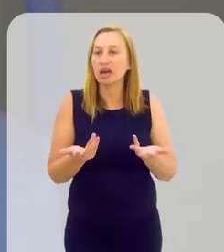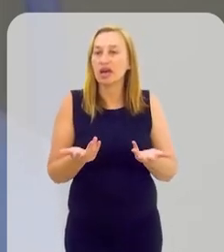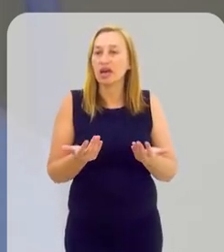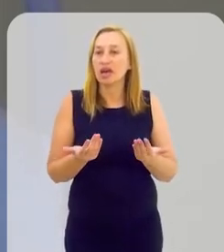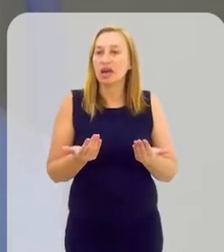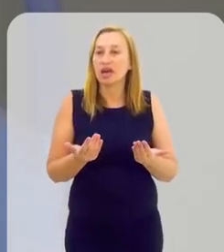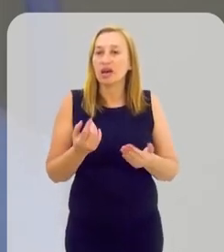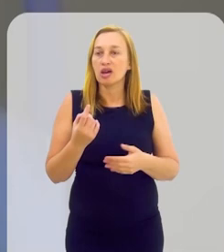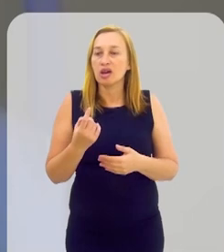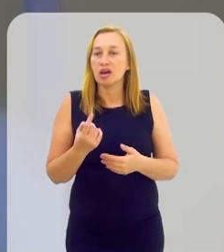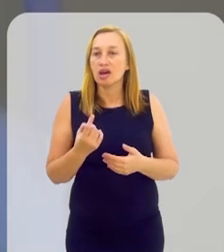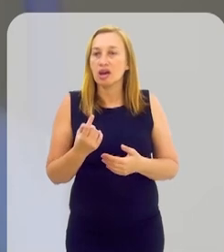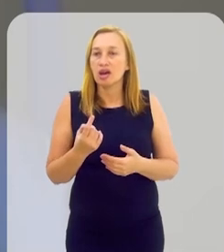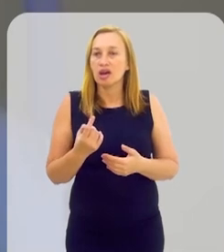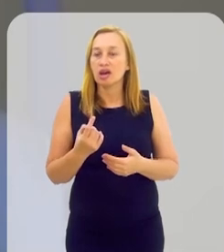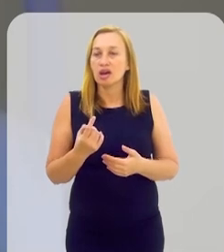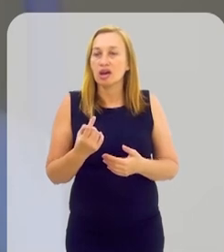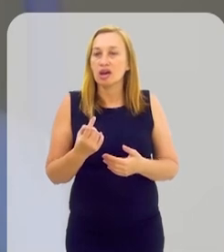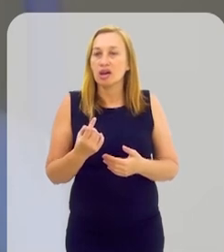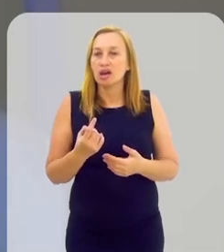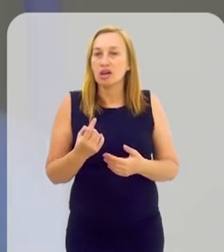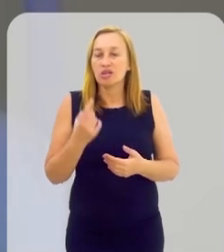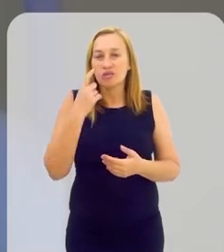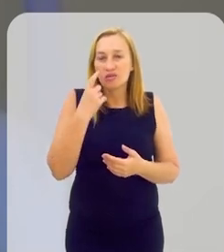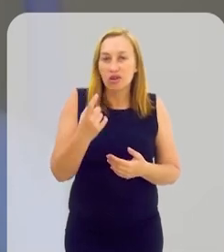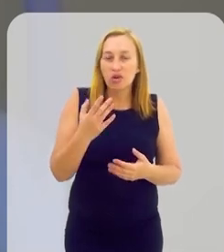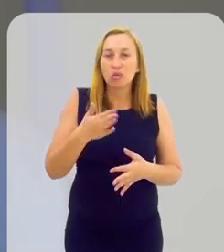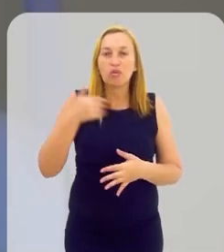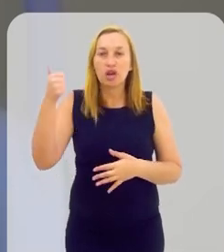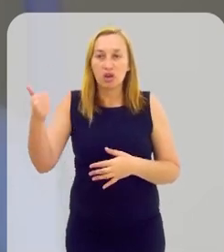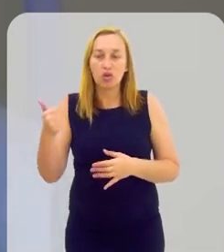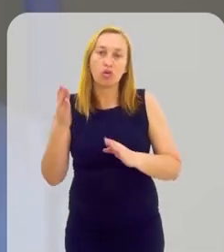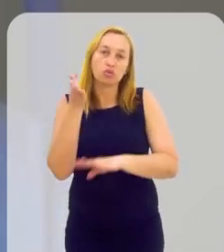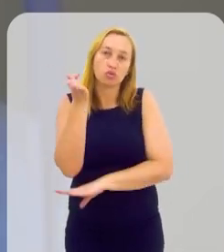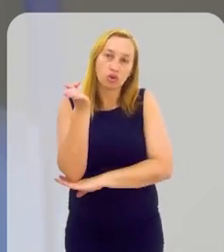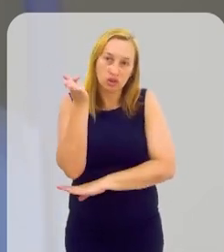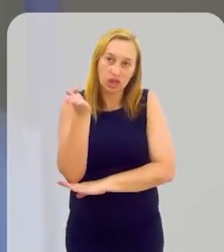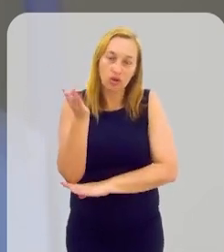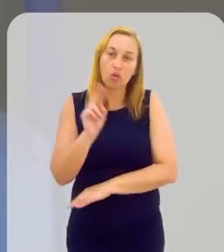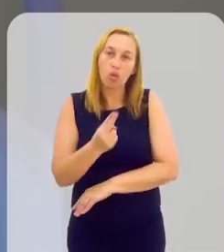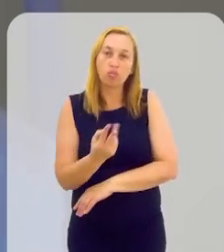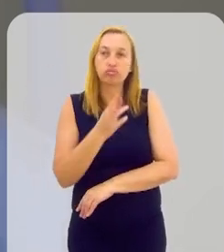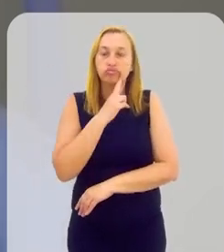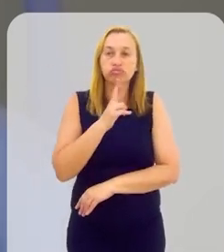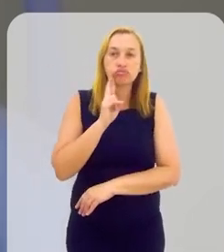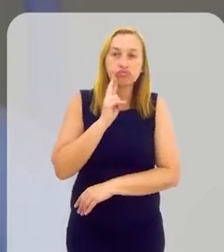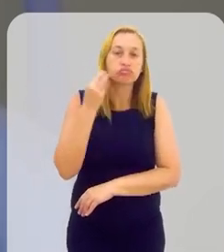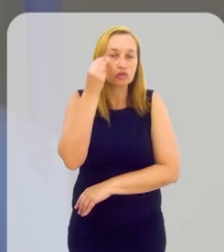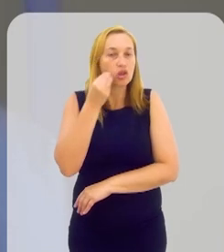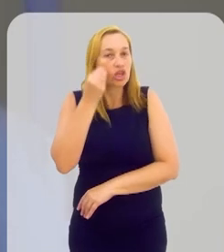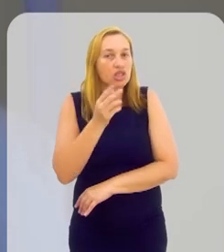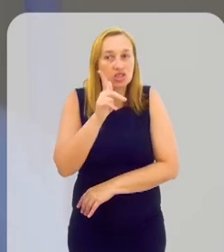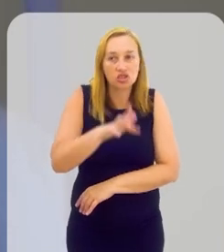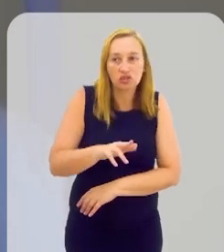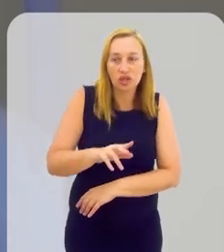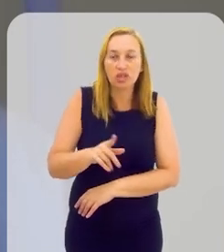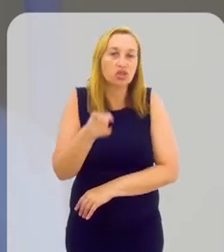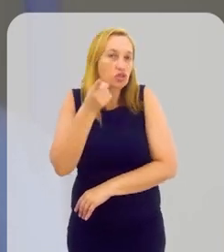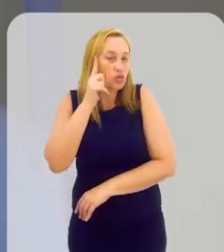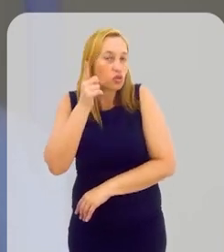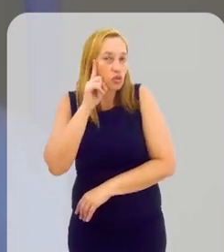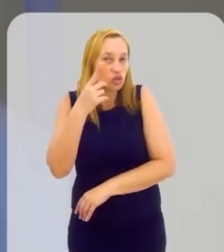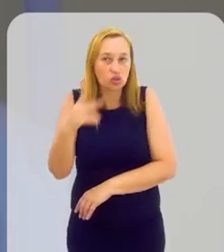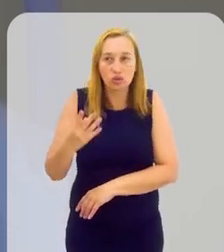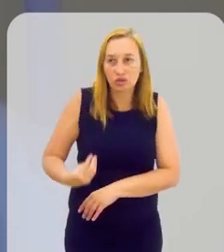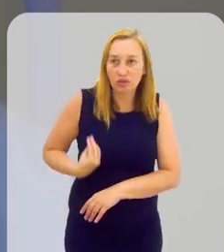proximidades aquilo que se hospedando naquela pousada, naquele hotel, indo naquele restaurante, vai ter uma experiência diferente do seu dia a